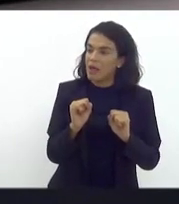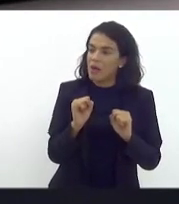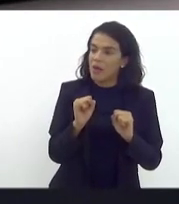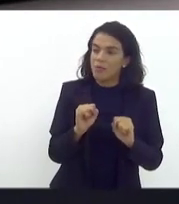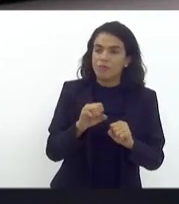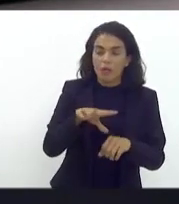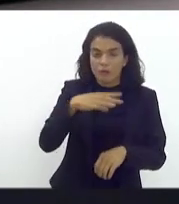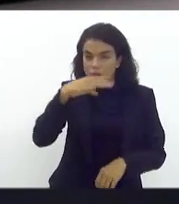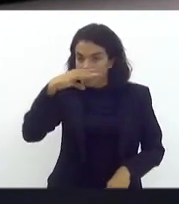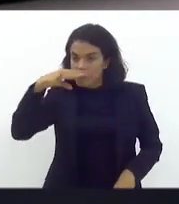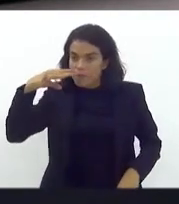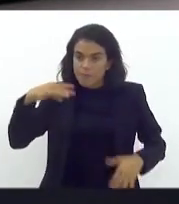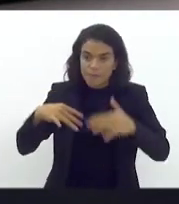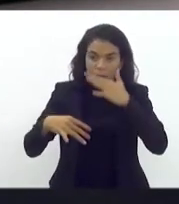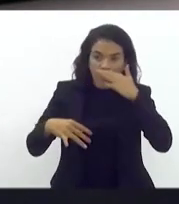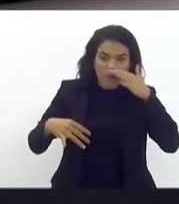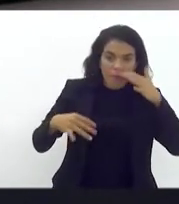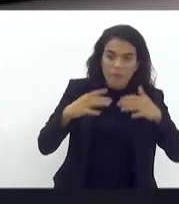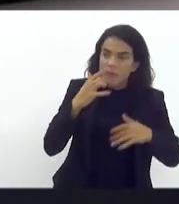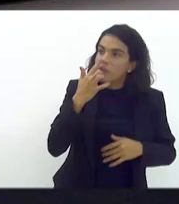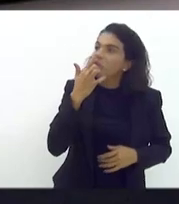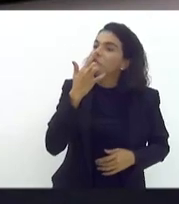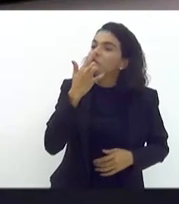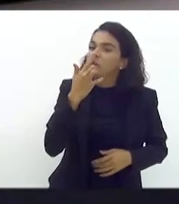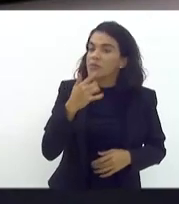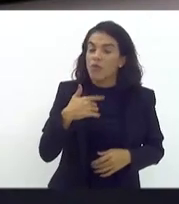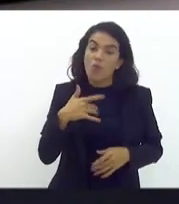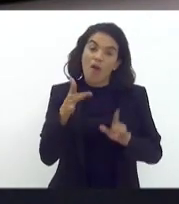doutor Carlos Eduardo